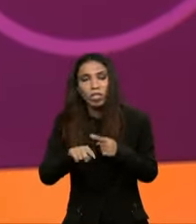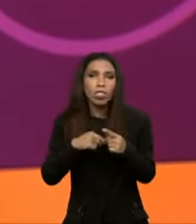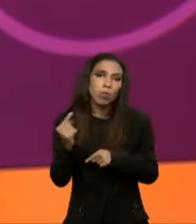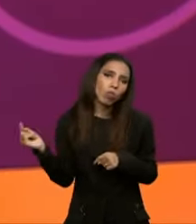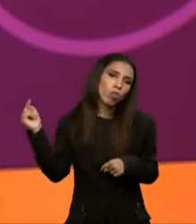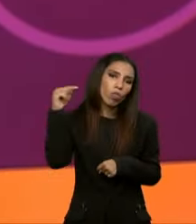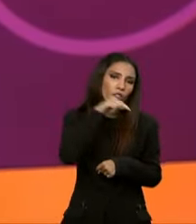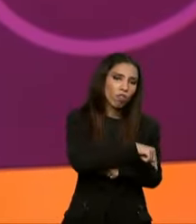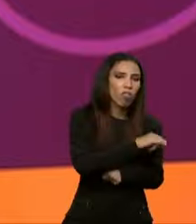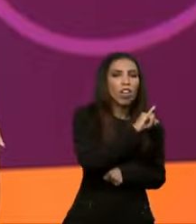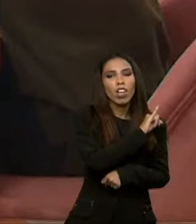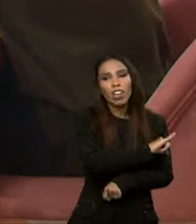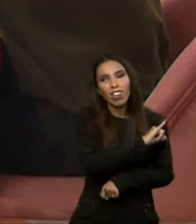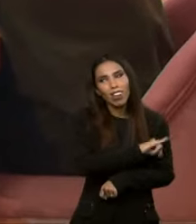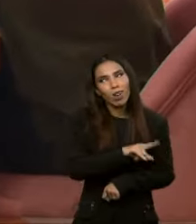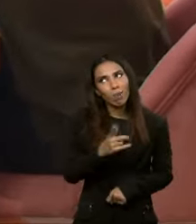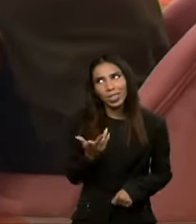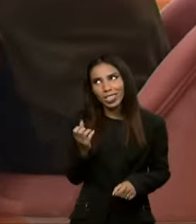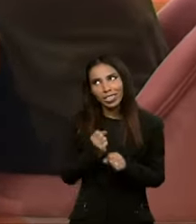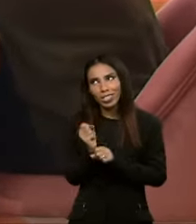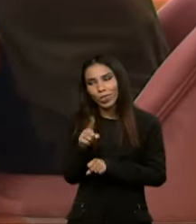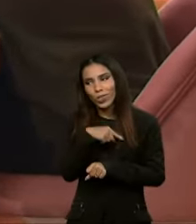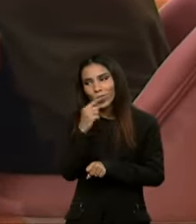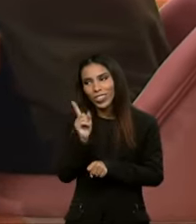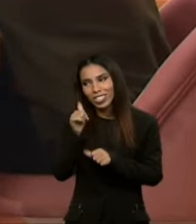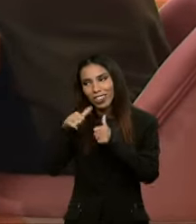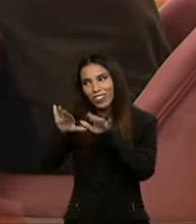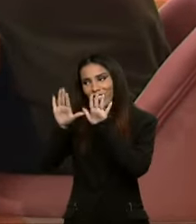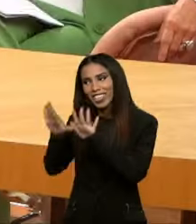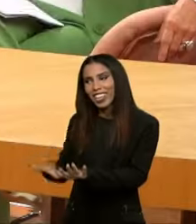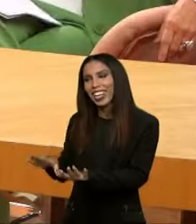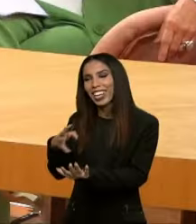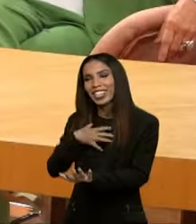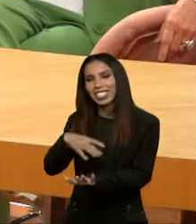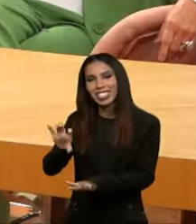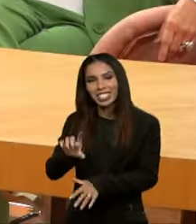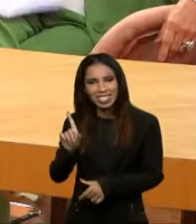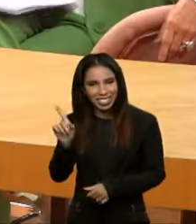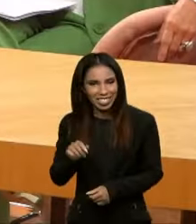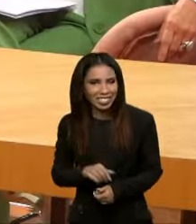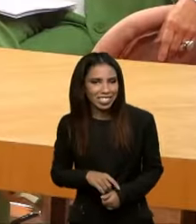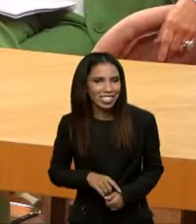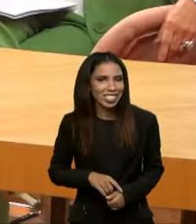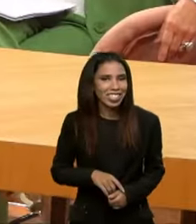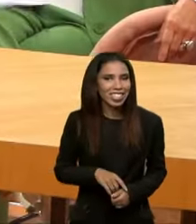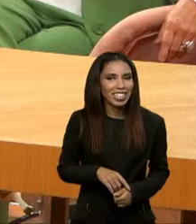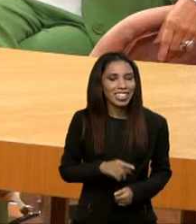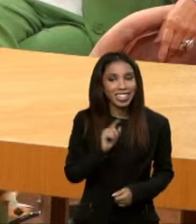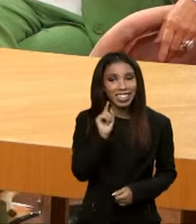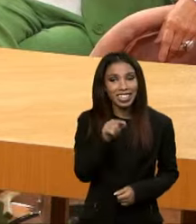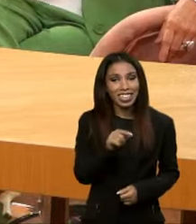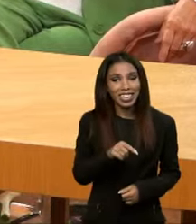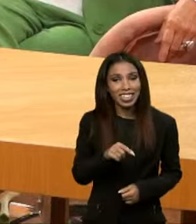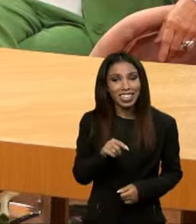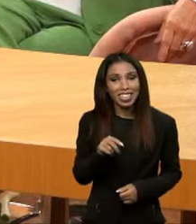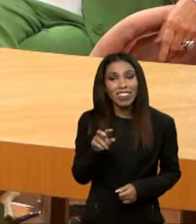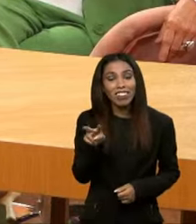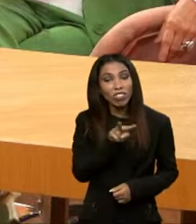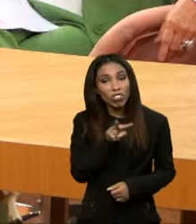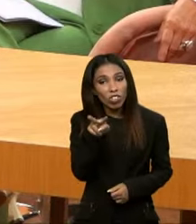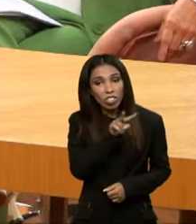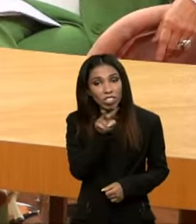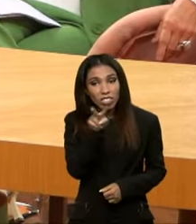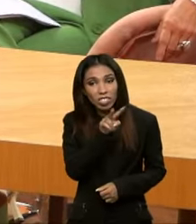porque... Você acabou em Salvador. Então, esse bicho, não esse tinha bicho, chegado em Salvador. Esse daí... Sabia que vocês dois têm uma coisa em comum,